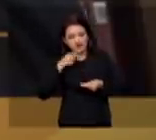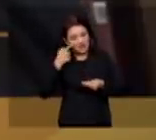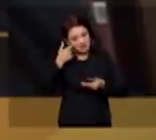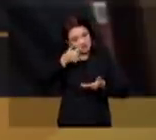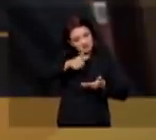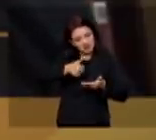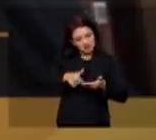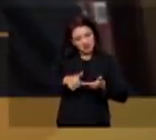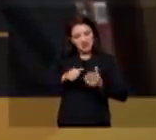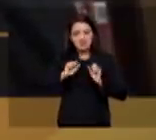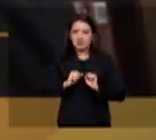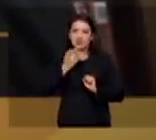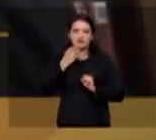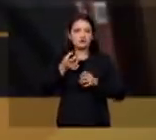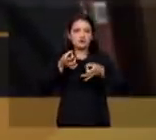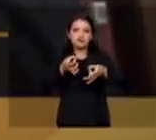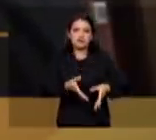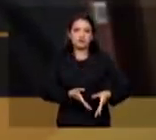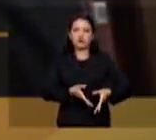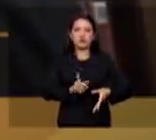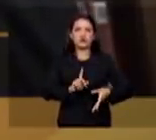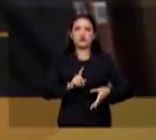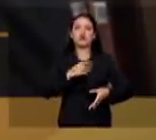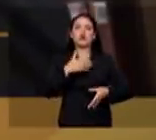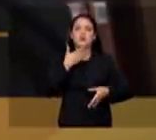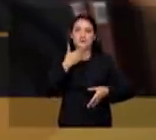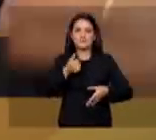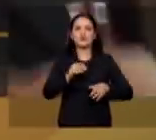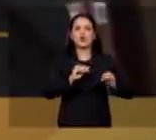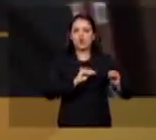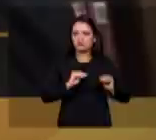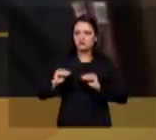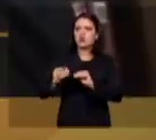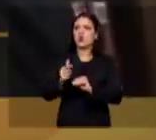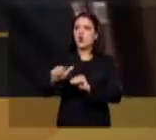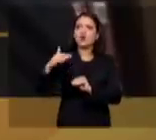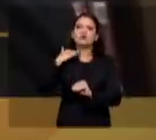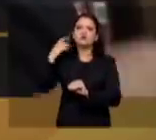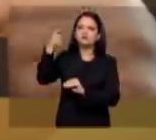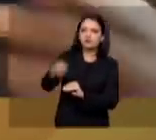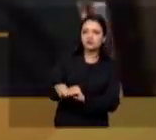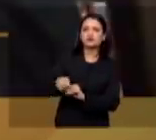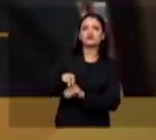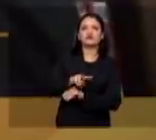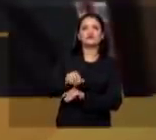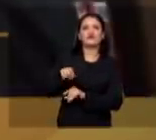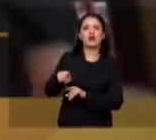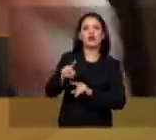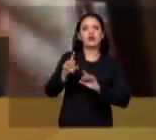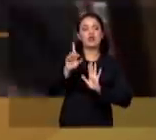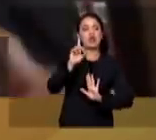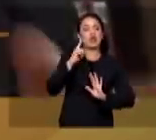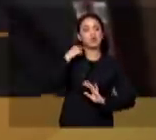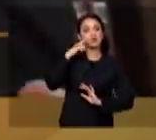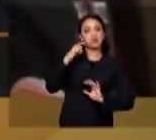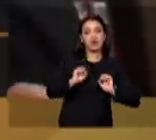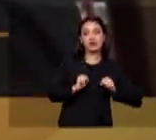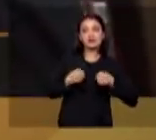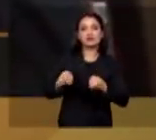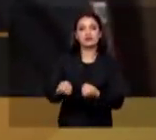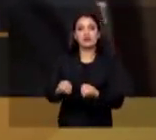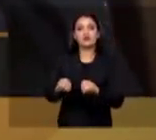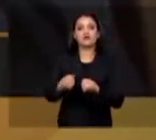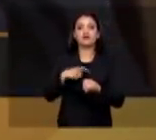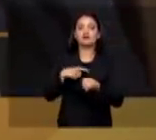eventualmente declinar da competência para outro juízo ouvido a defesa. Isso tem acontecido com muita